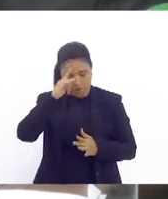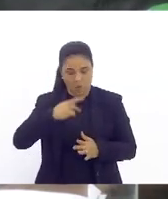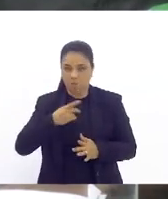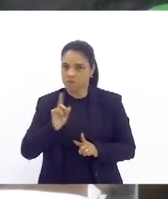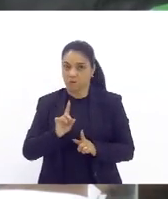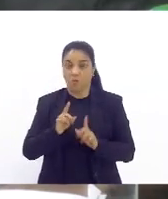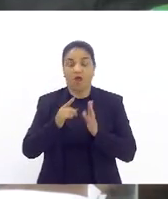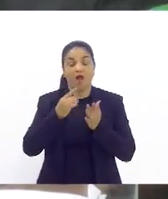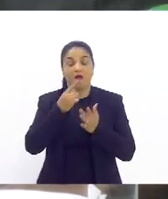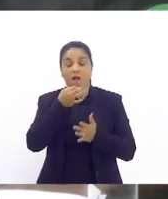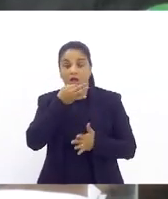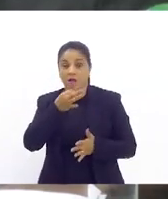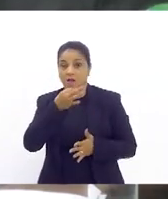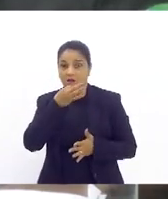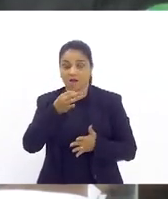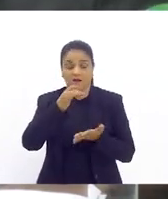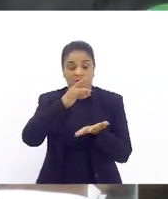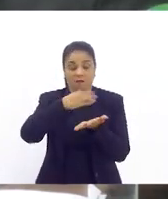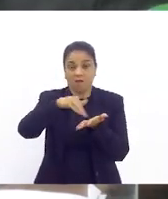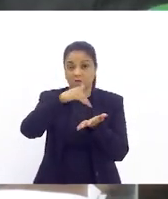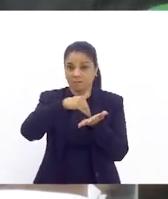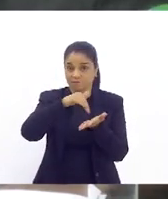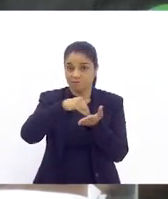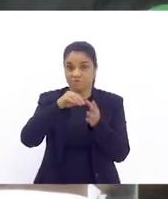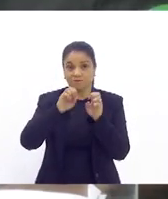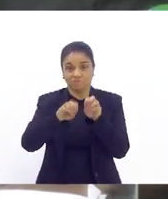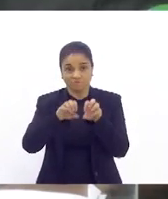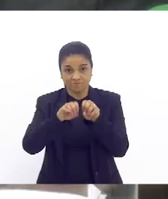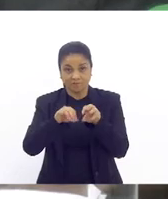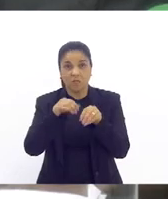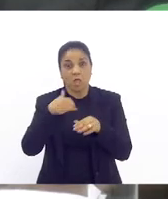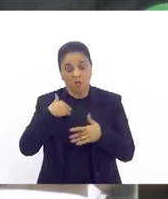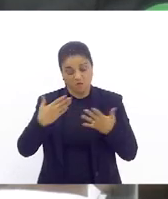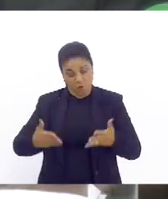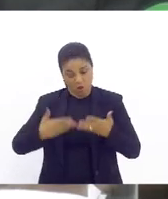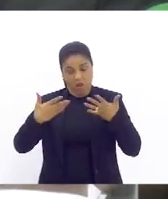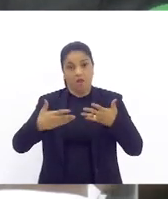isso me anima isso me anima com